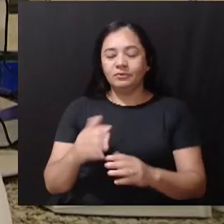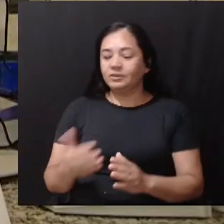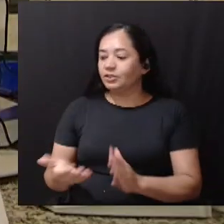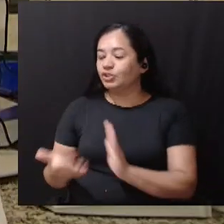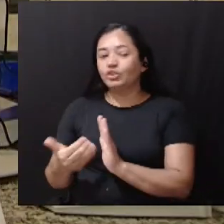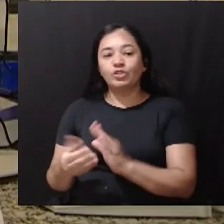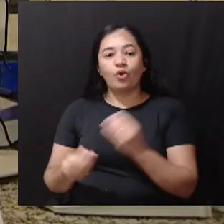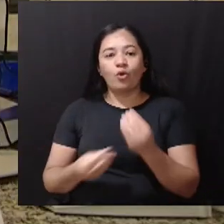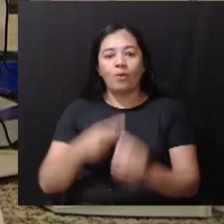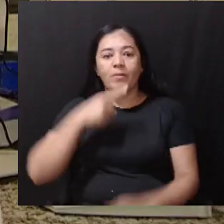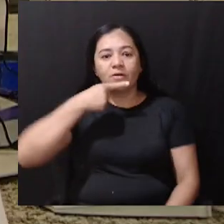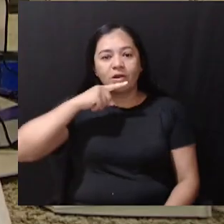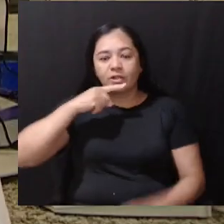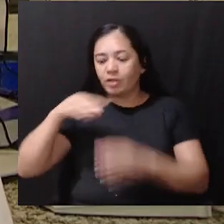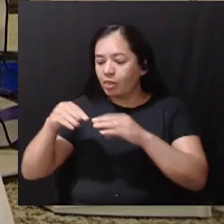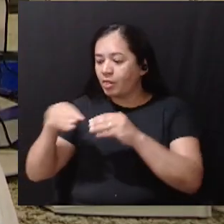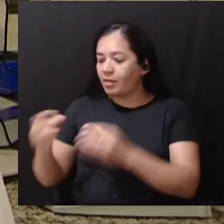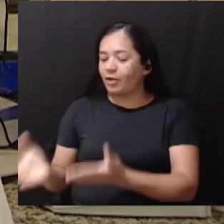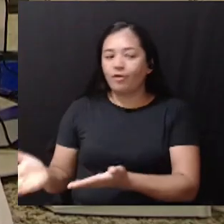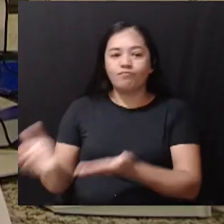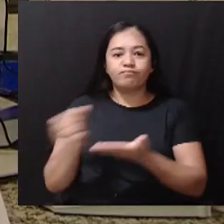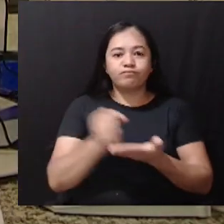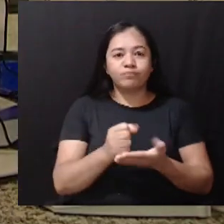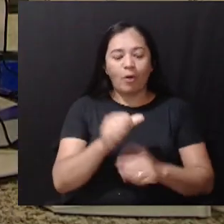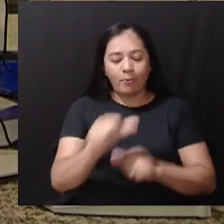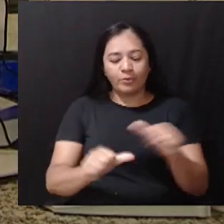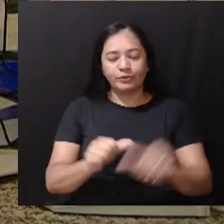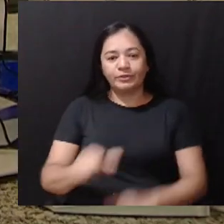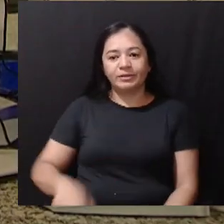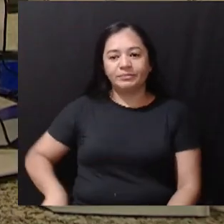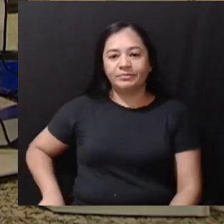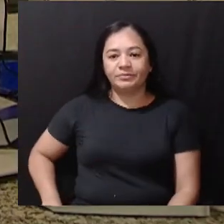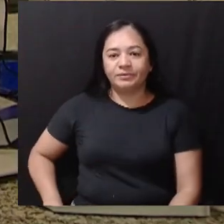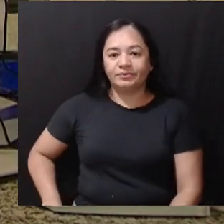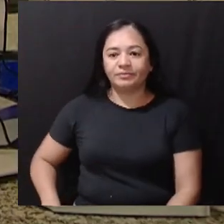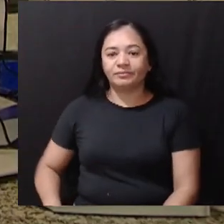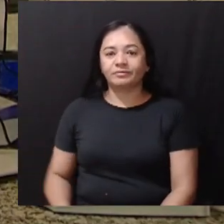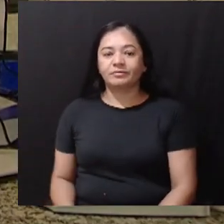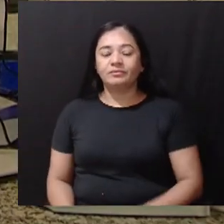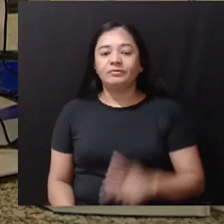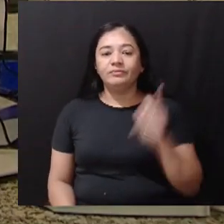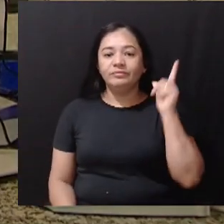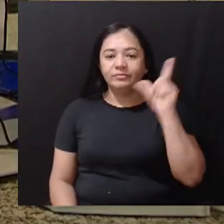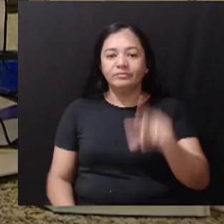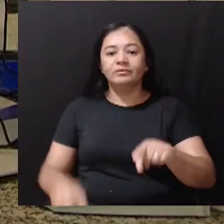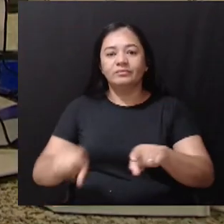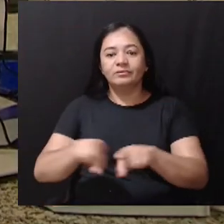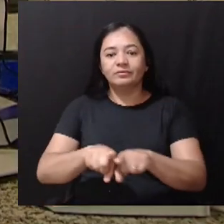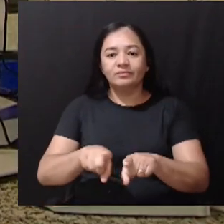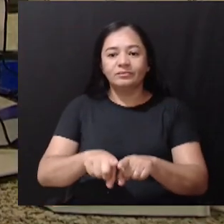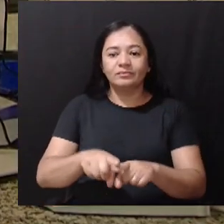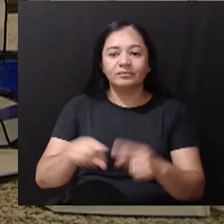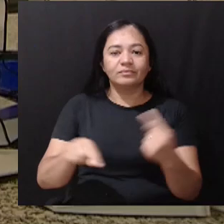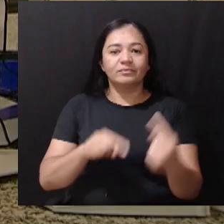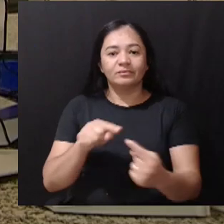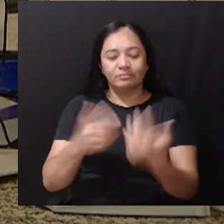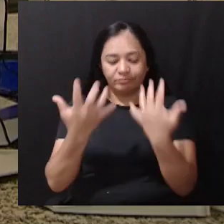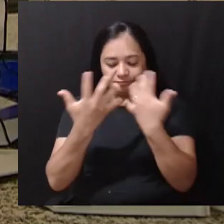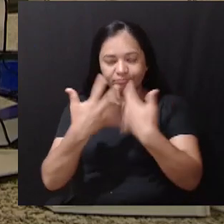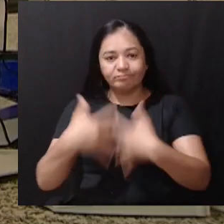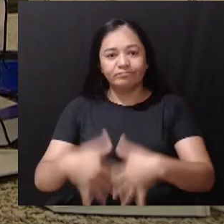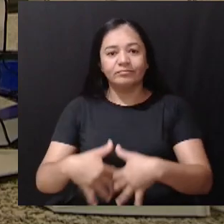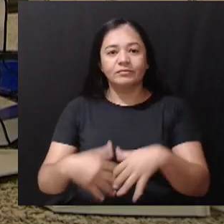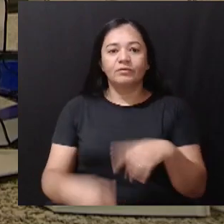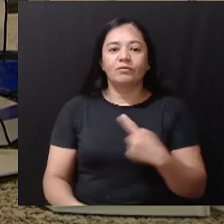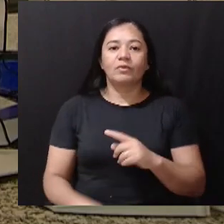fez uma modificação química na superfície dessas nanofibras para que ela tivesse também essa funcionalidade. Então, a gente pode produzir